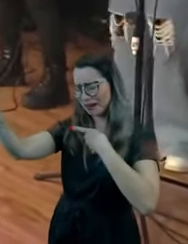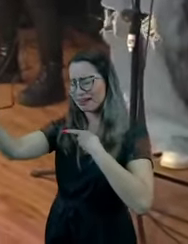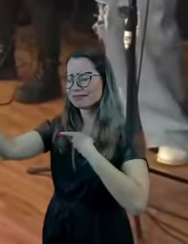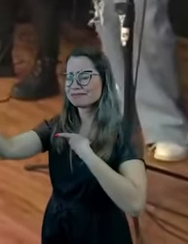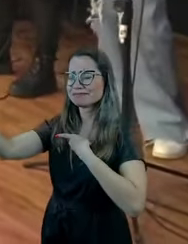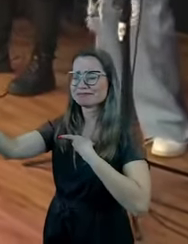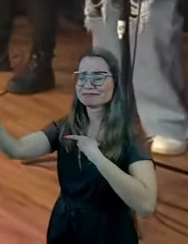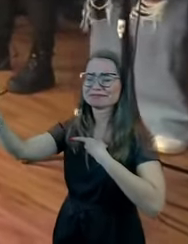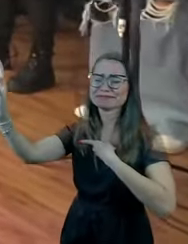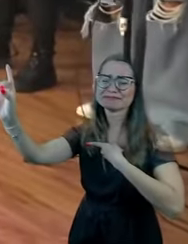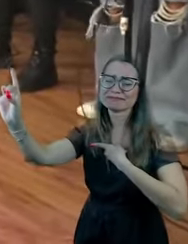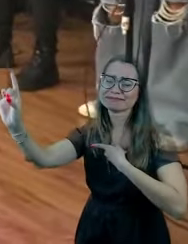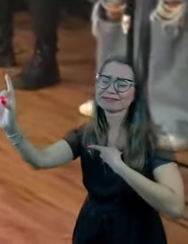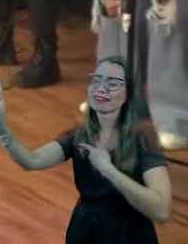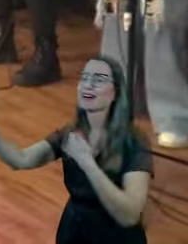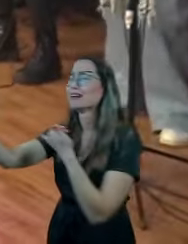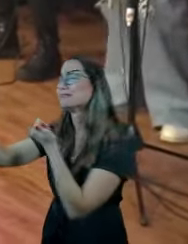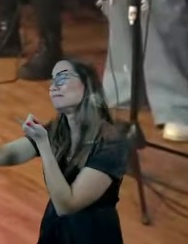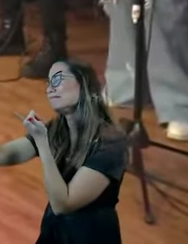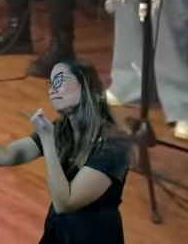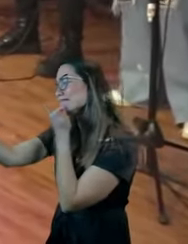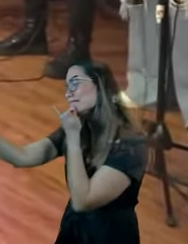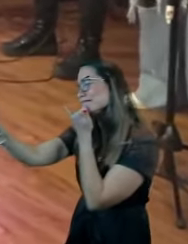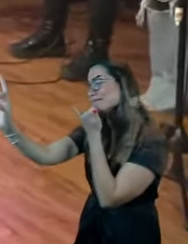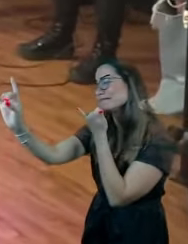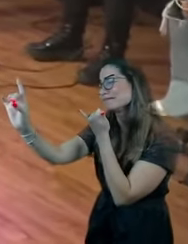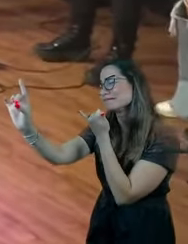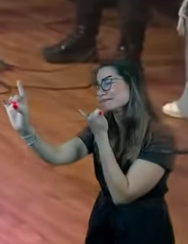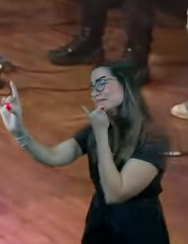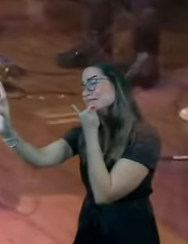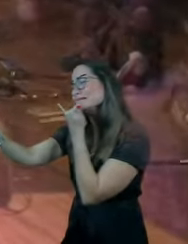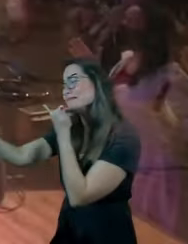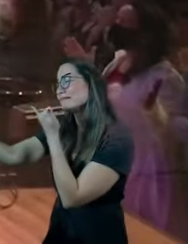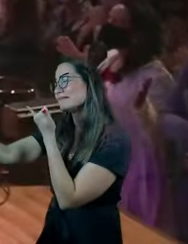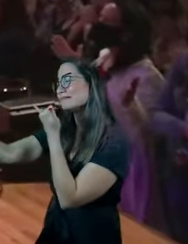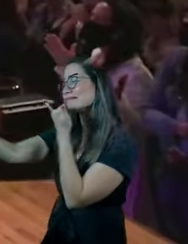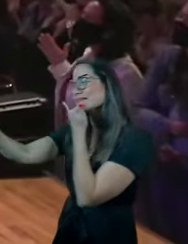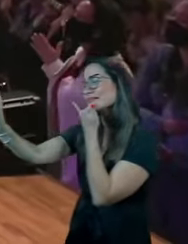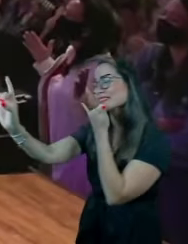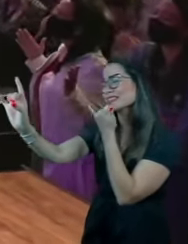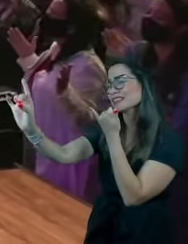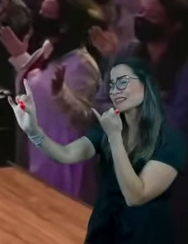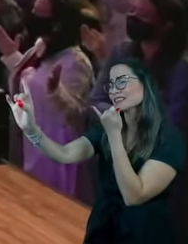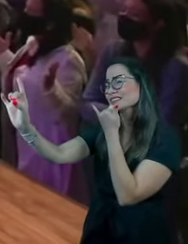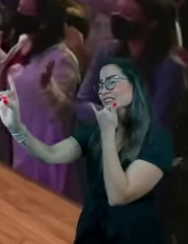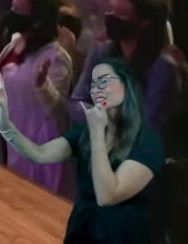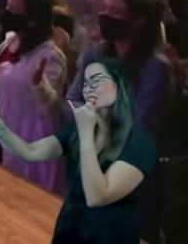Lamento por viver indiferente.